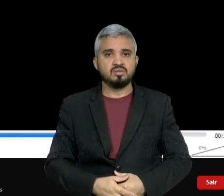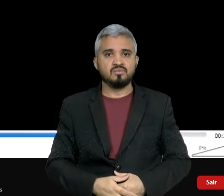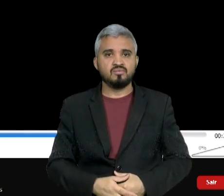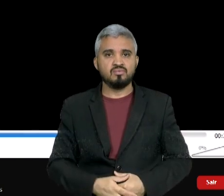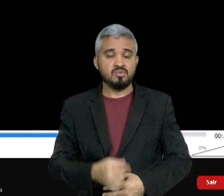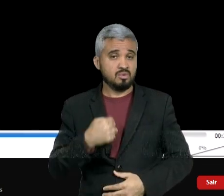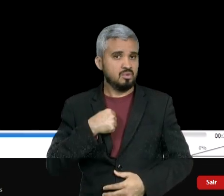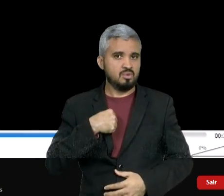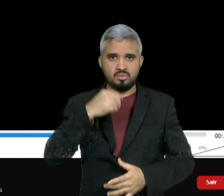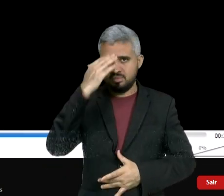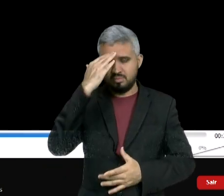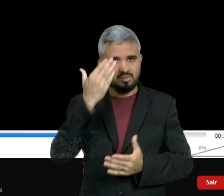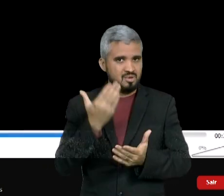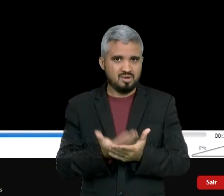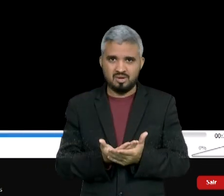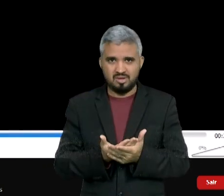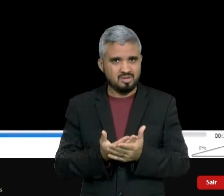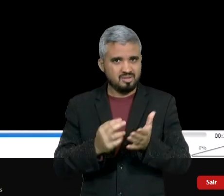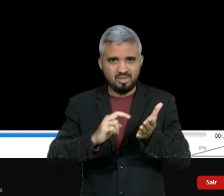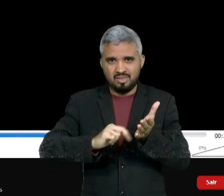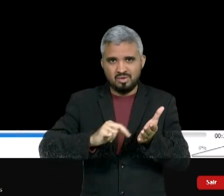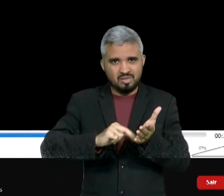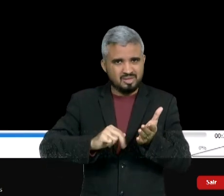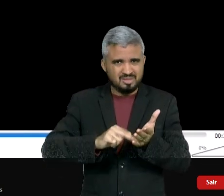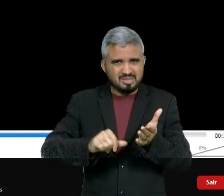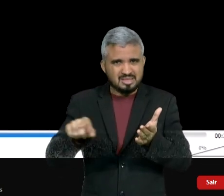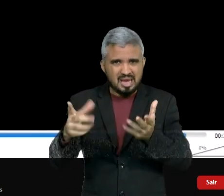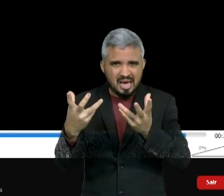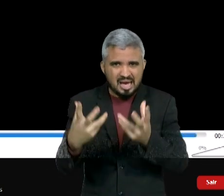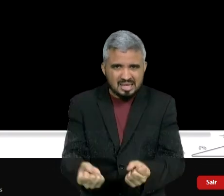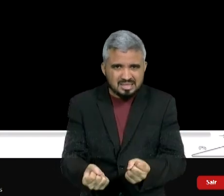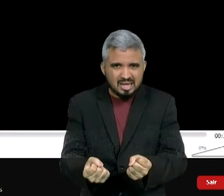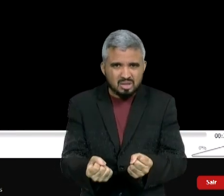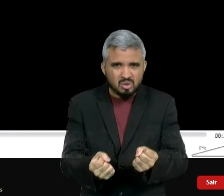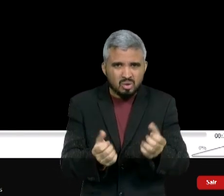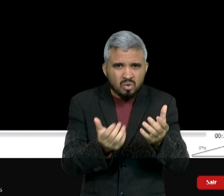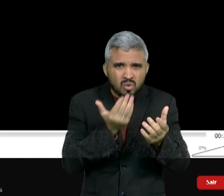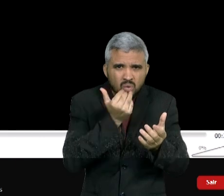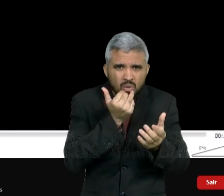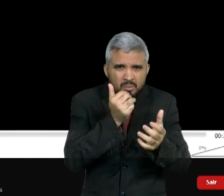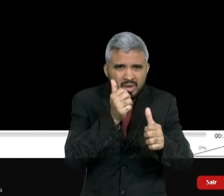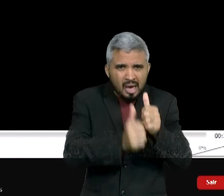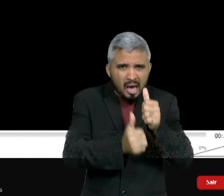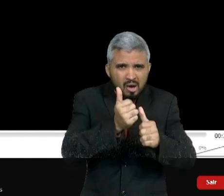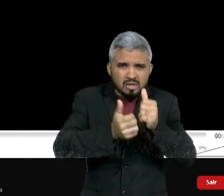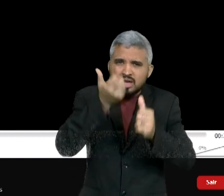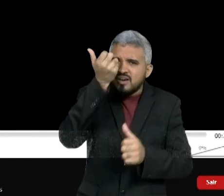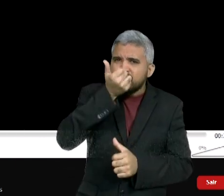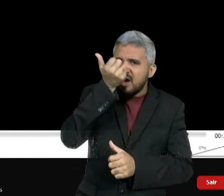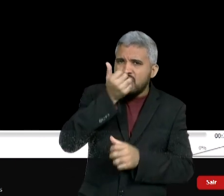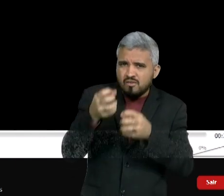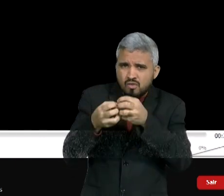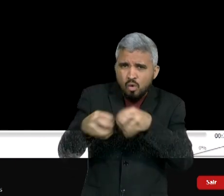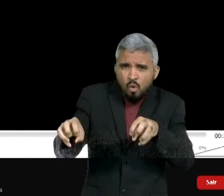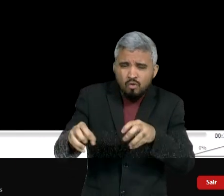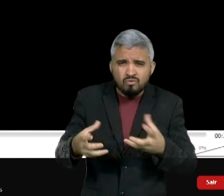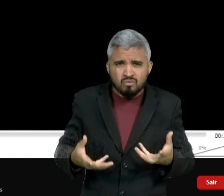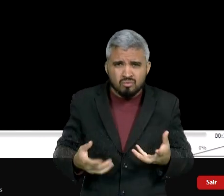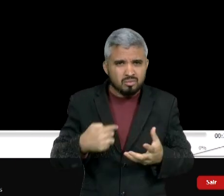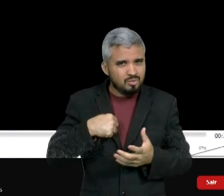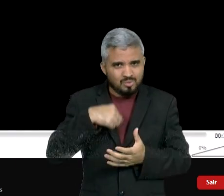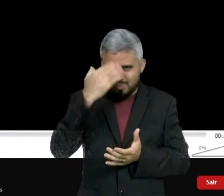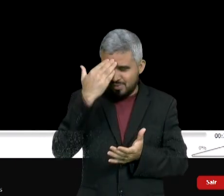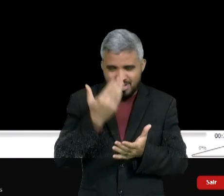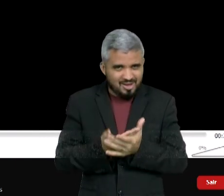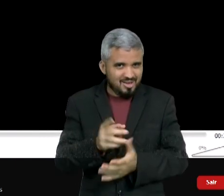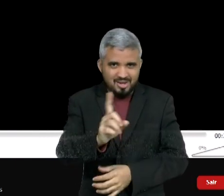nutricionista ou nutricionista deixou passar um cardápio com arroz, farofa e ovo. Eu não acredito. Aí vim dizer que foi um